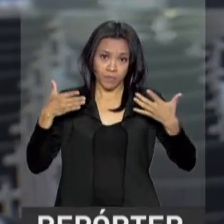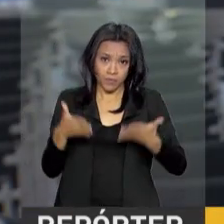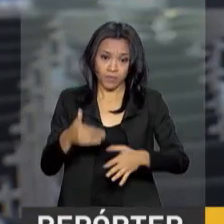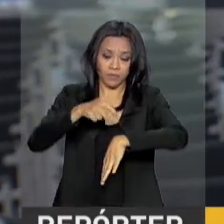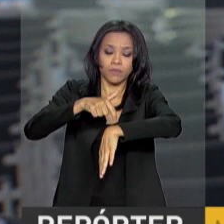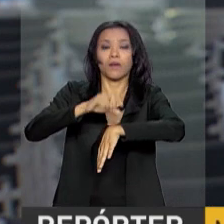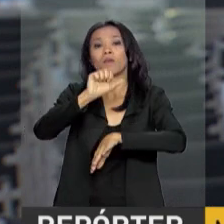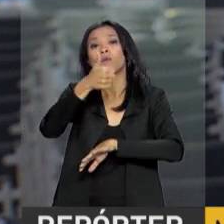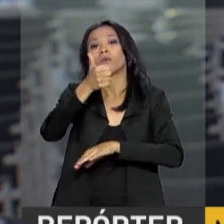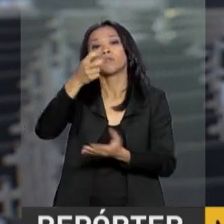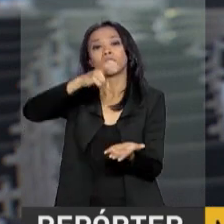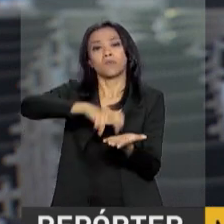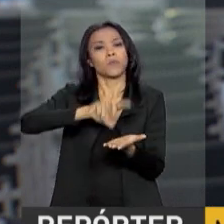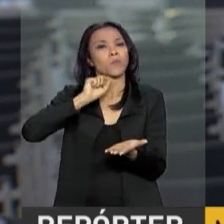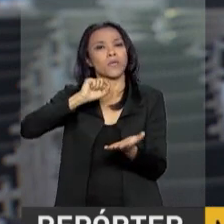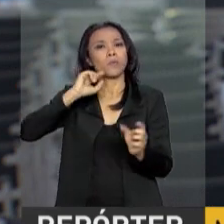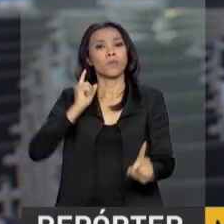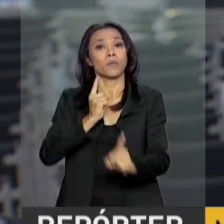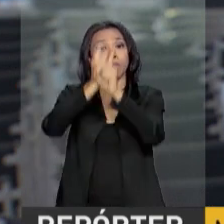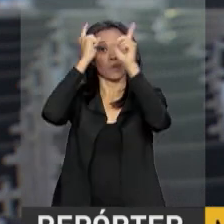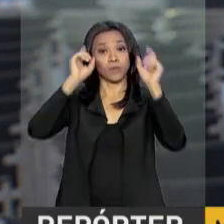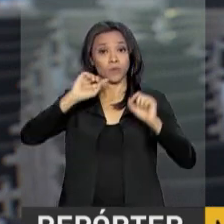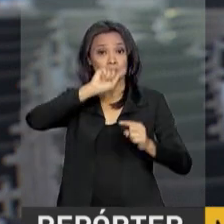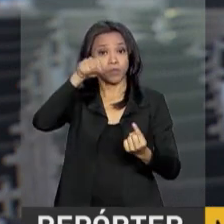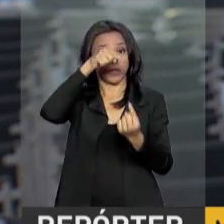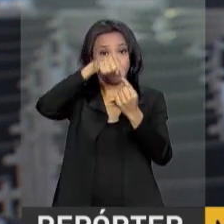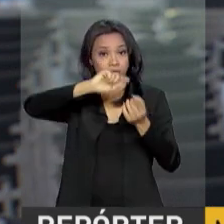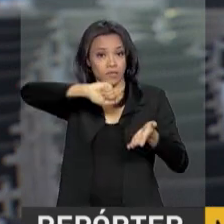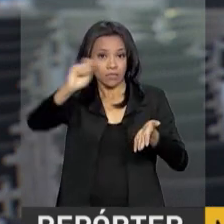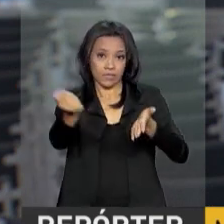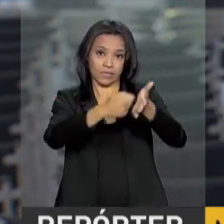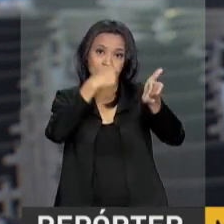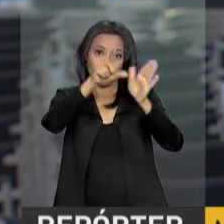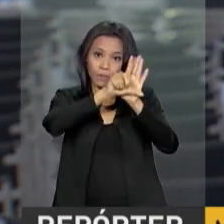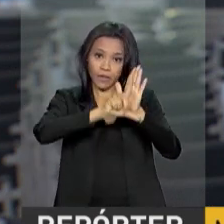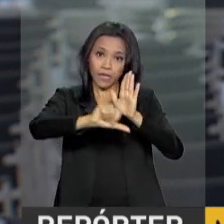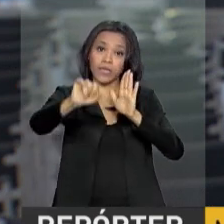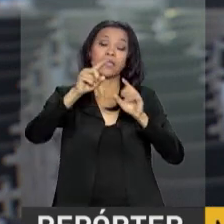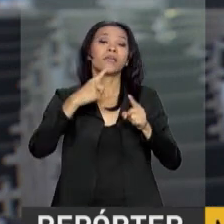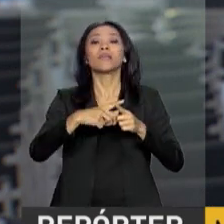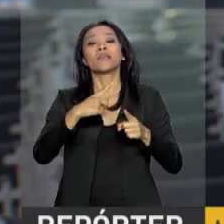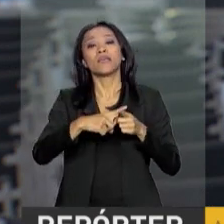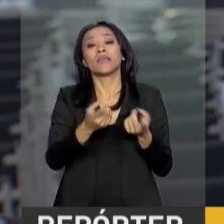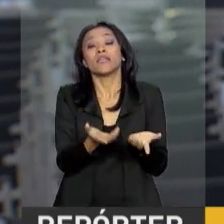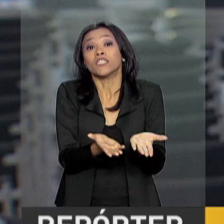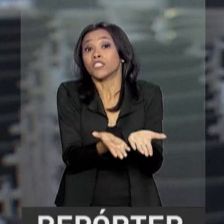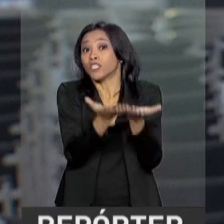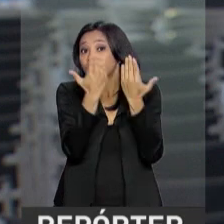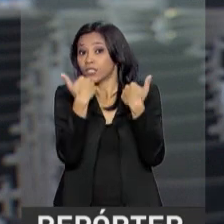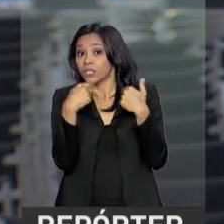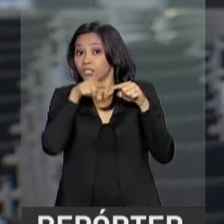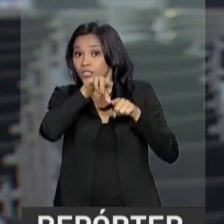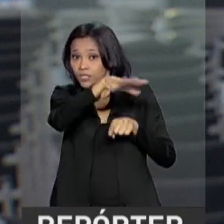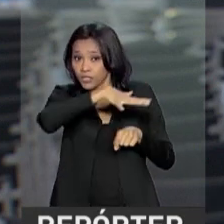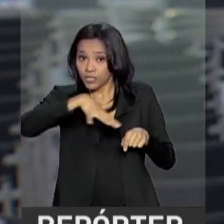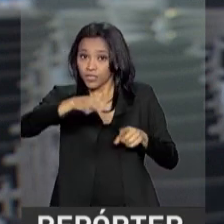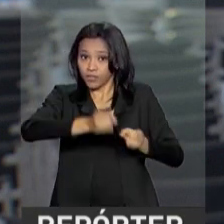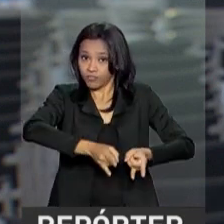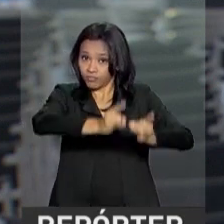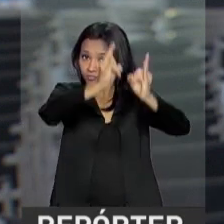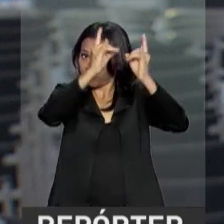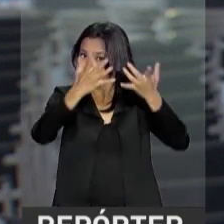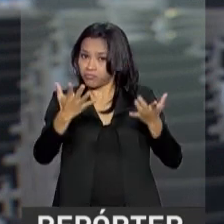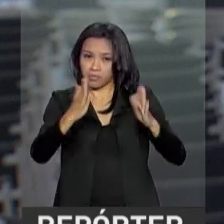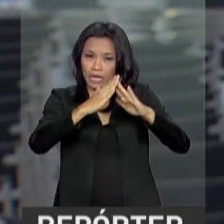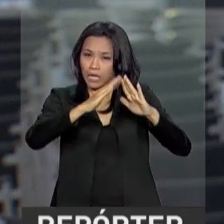11 e meia da manhã de uma cerimônia para sanção de uma lei que desapropriar imóveis para o uso de unidades do tribunal regional eleitoral